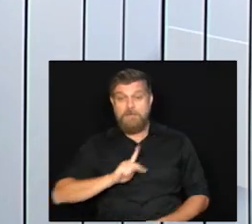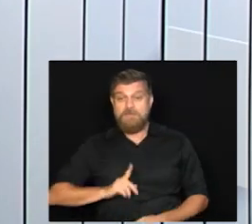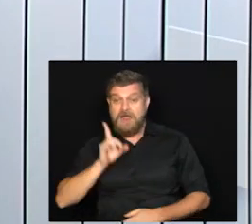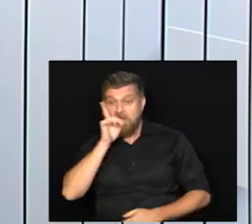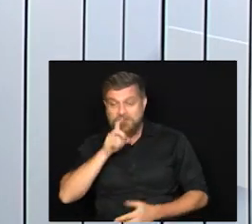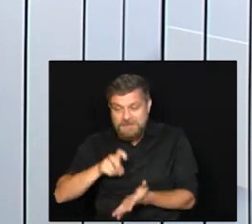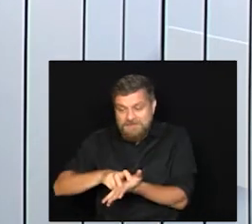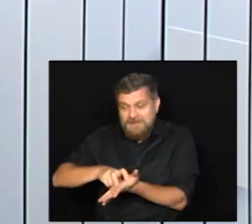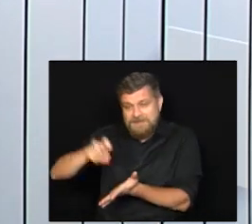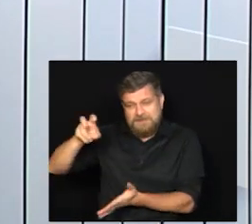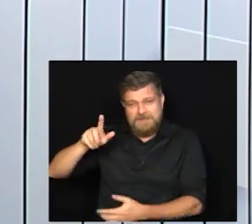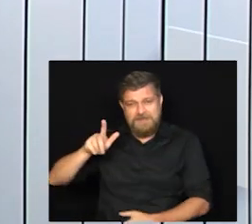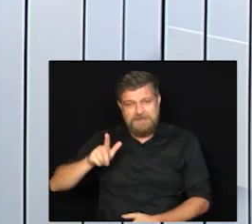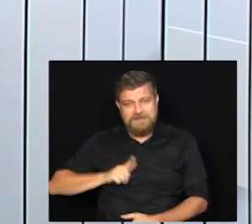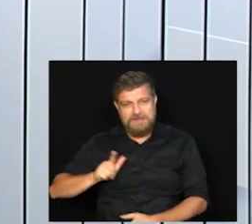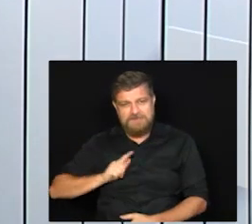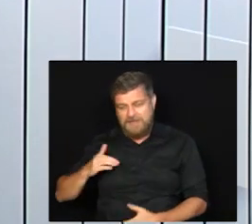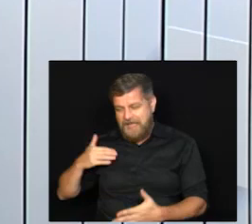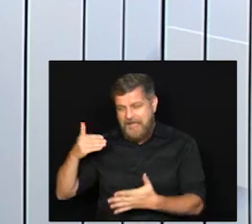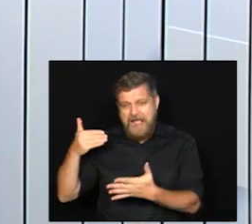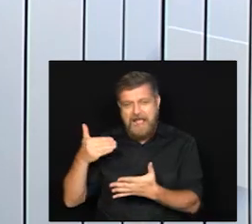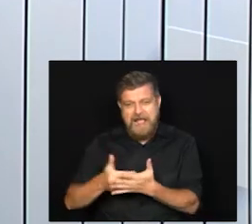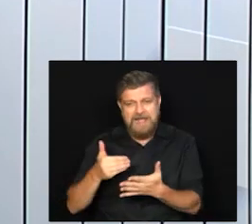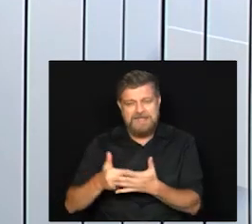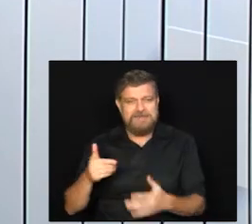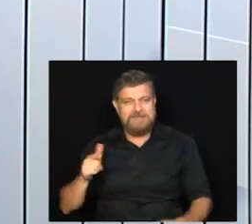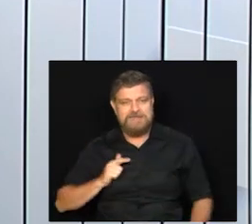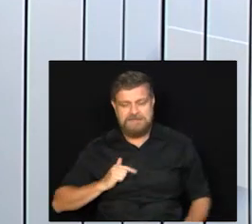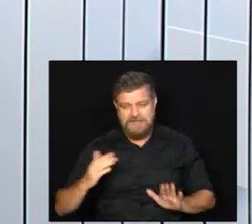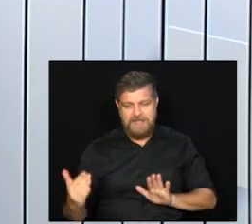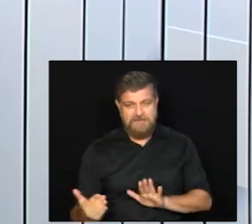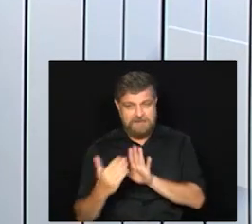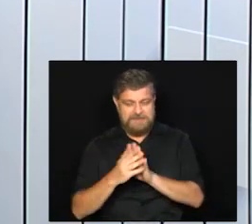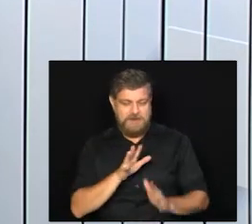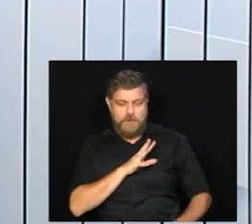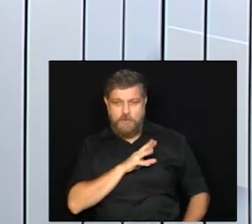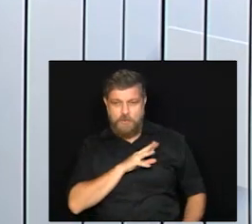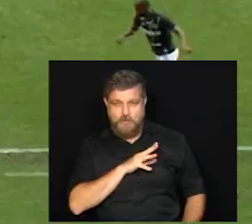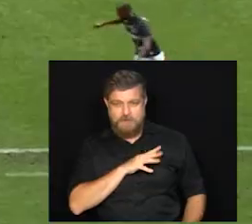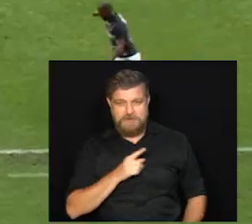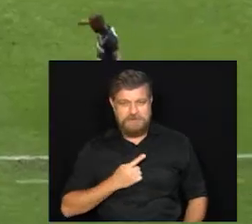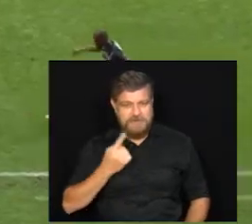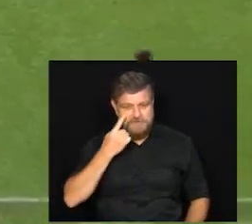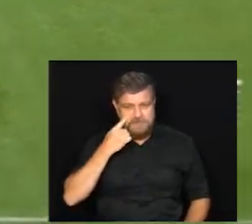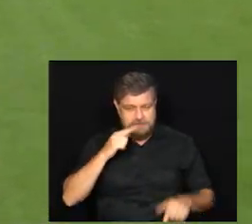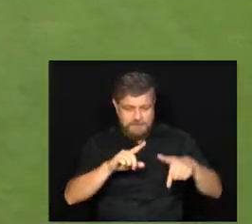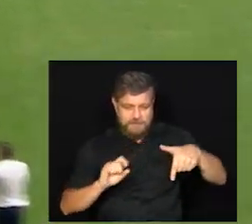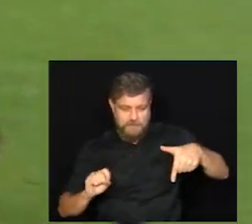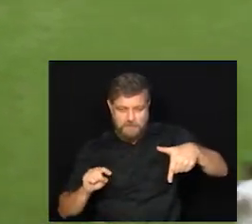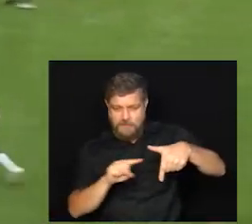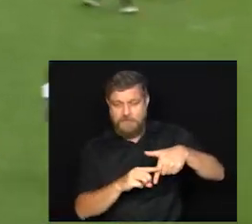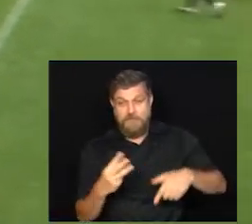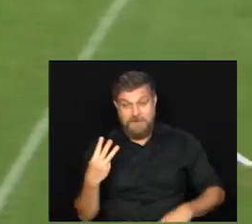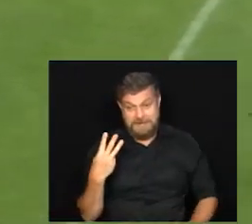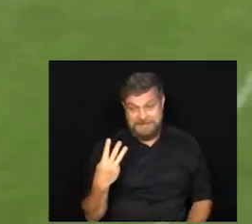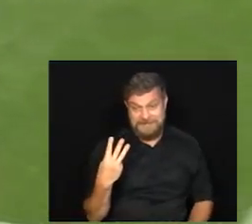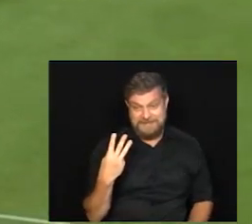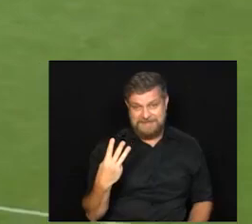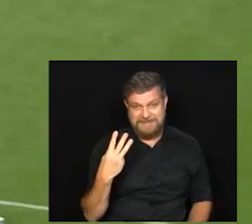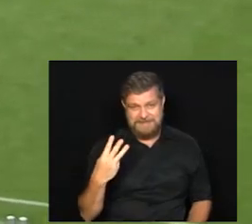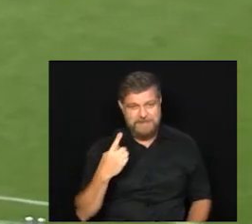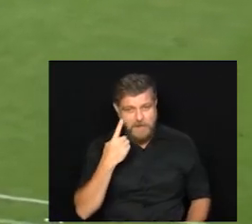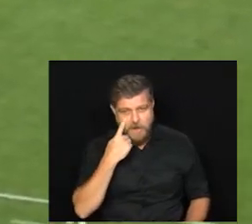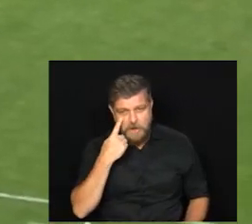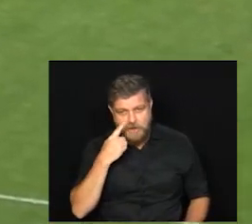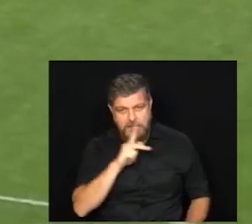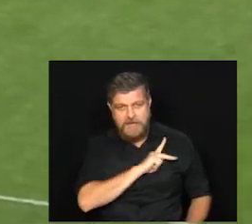pela manhã, foi até Itaquera enfrentar o Corinthians. Nós temos os gols, 3 gols na partida. Olha só,